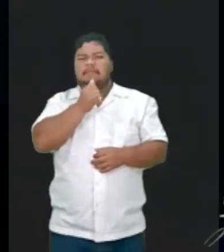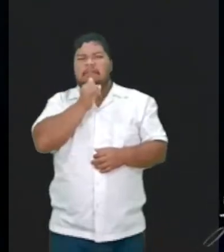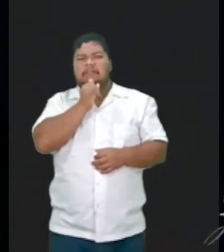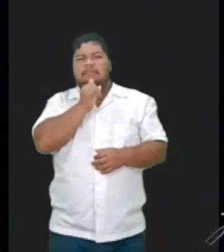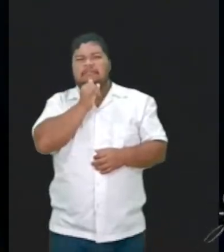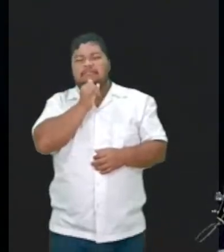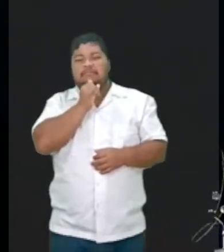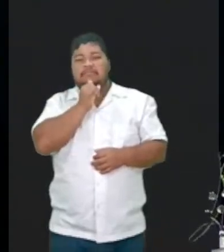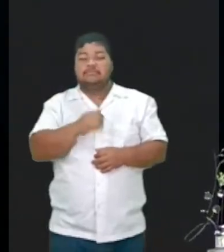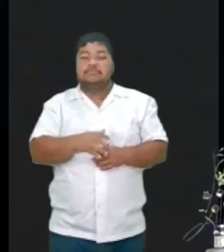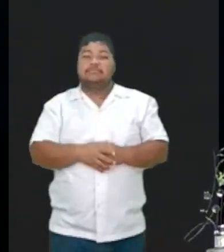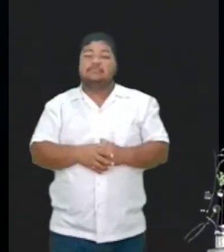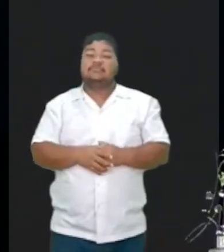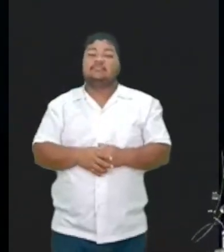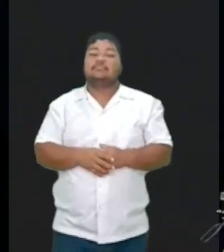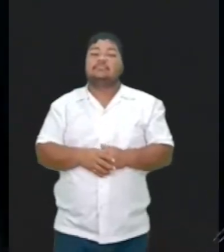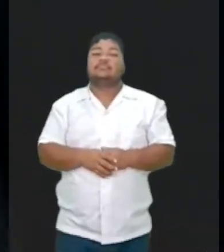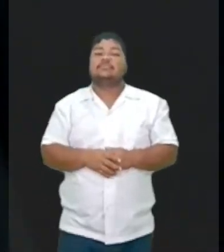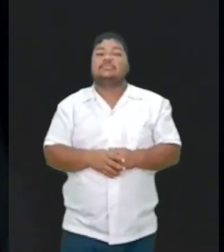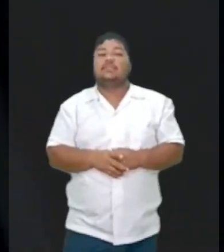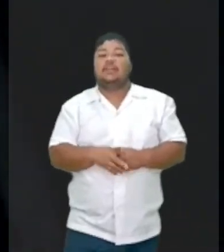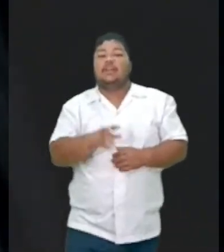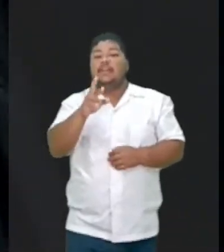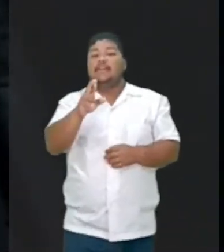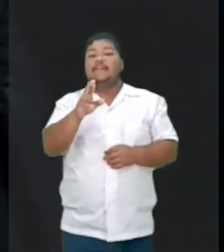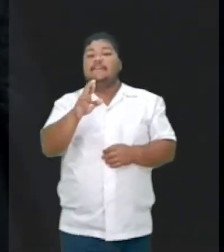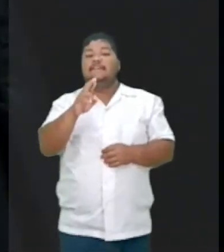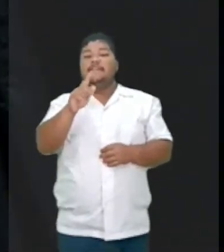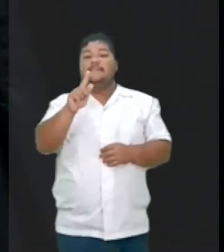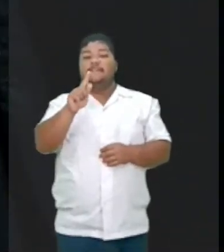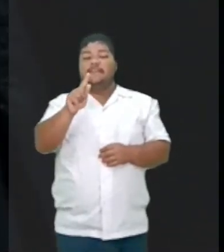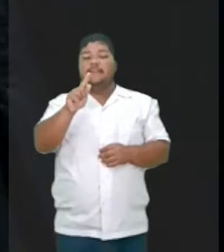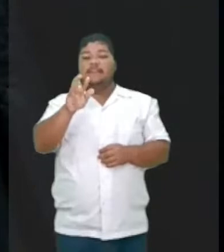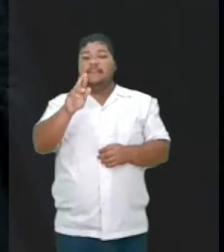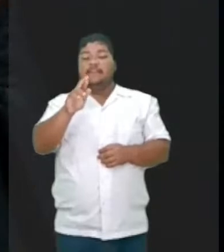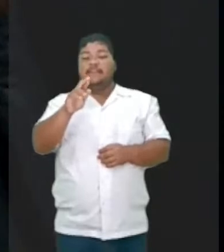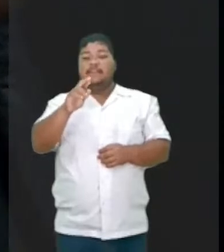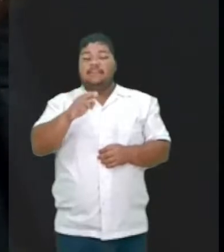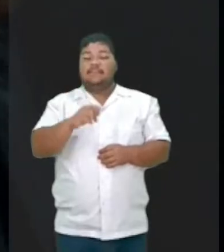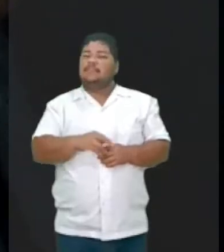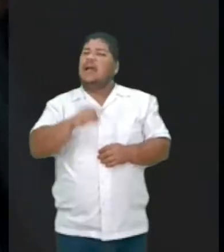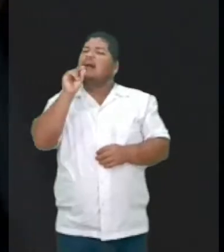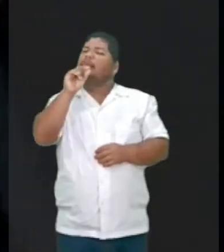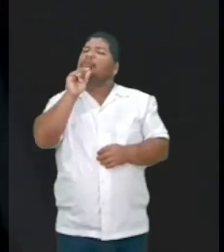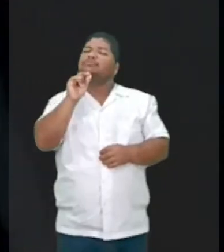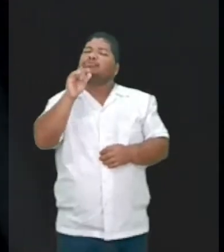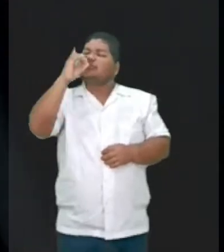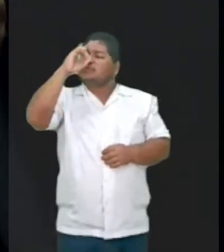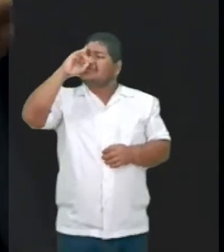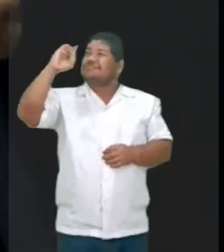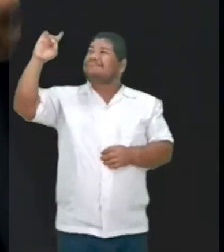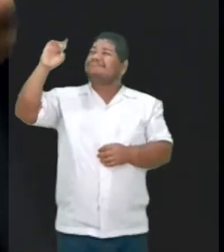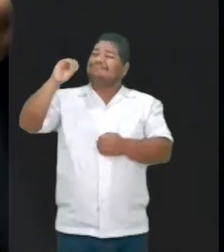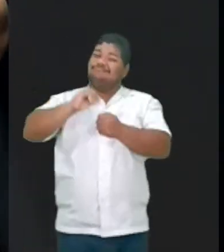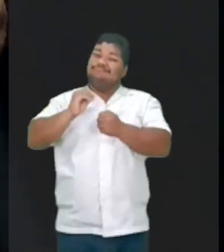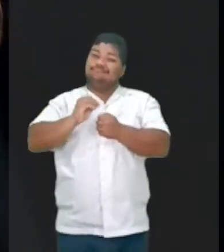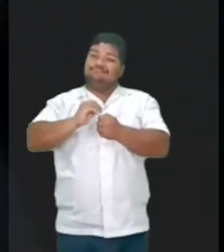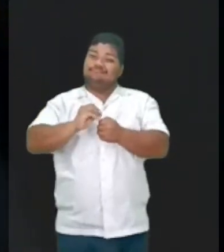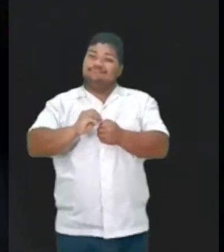Deixa eu explicar para você. É simples. A partir de que Deus fez todas as coisas? A partir dele